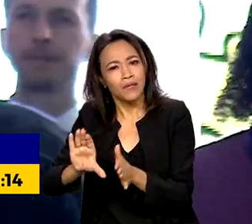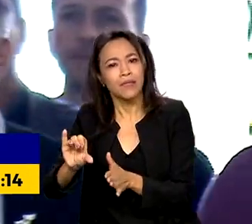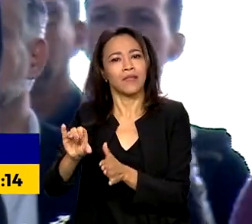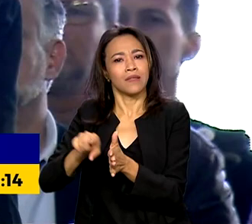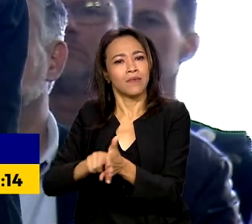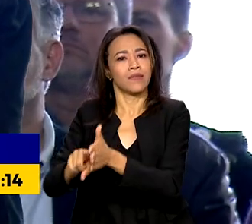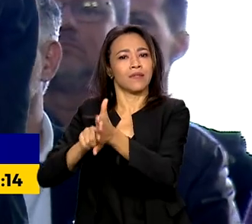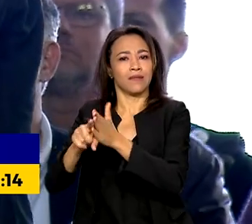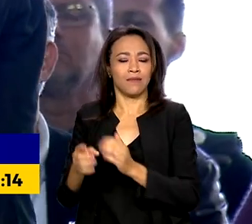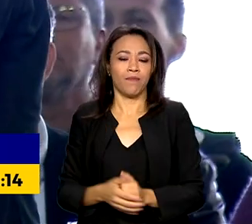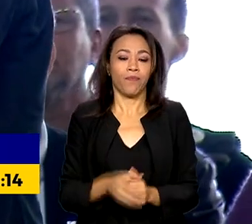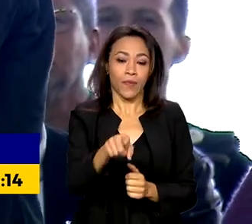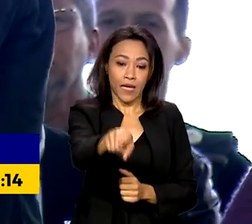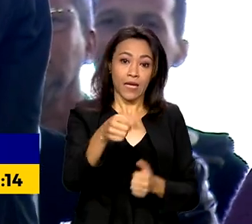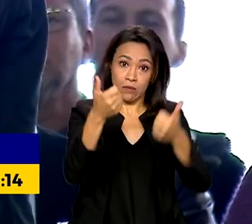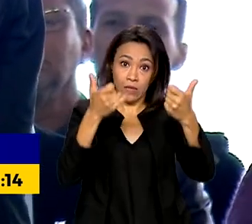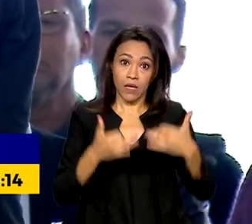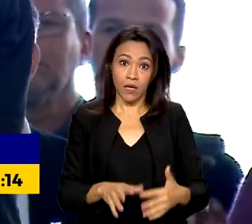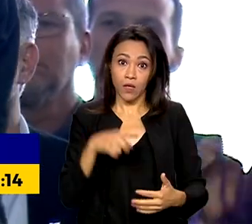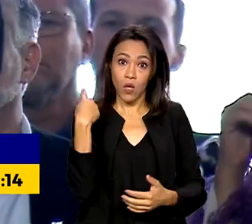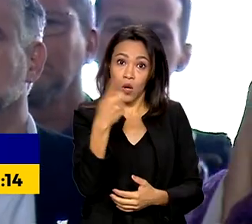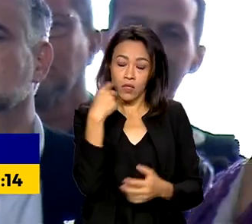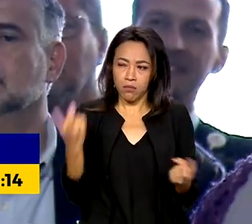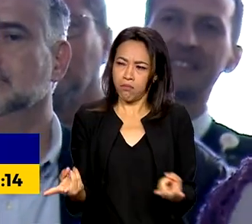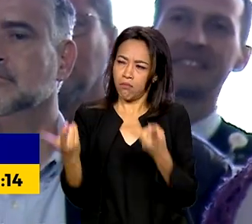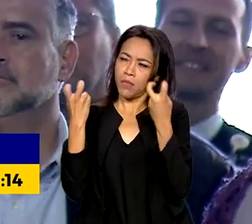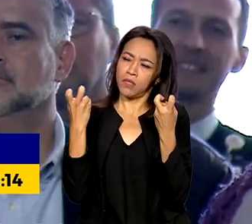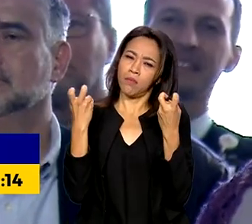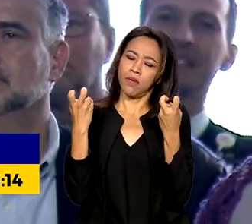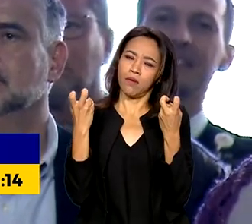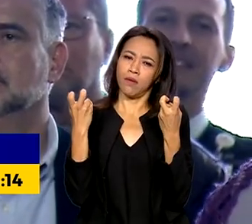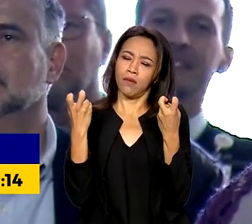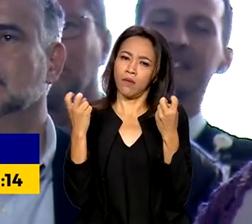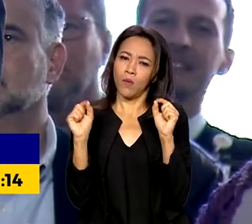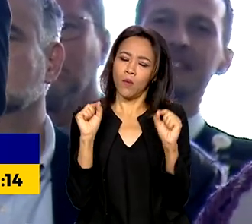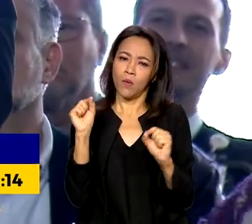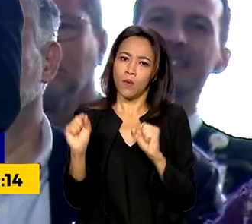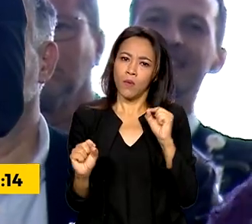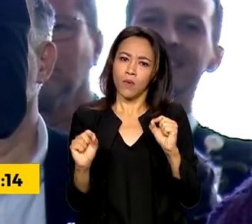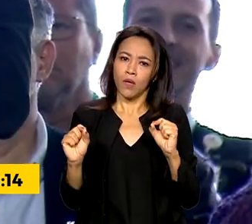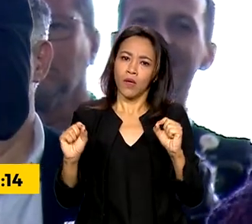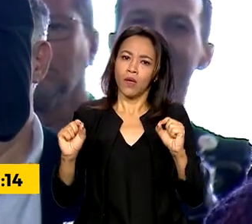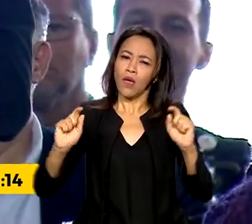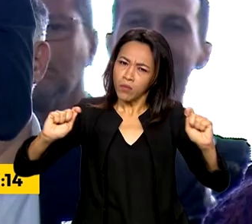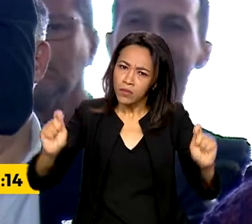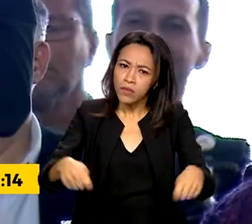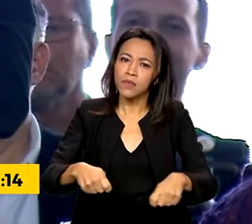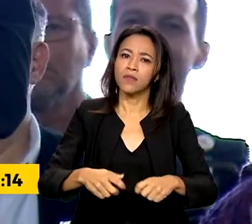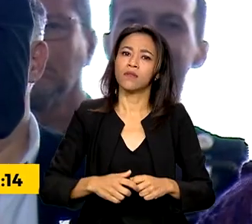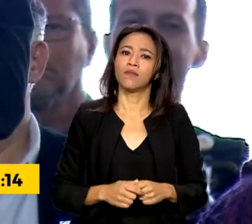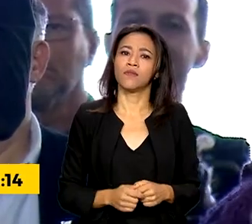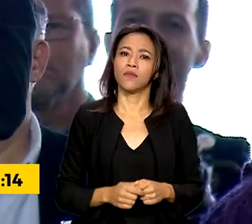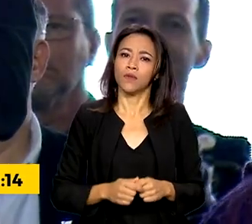começa a perceber que um outro país é possível a gente construir.